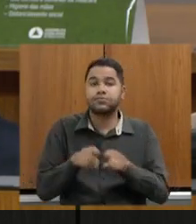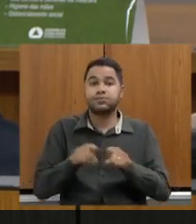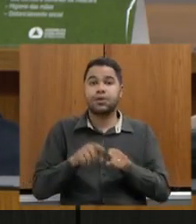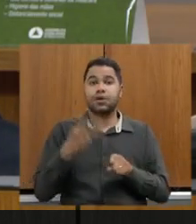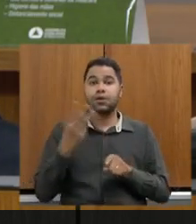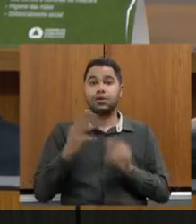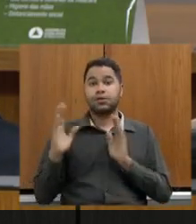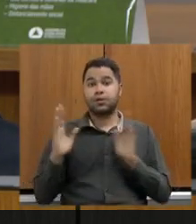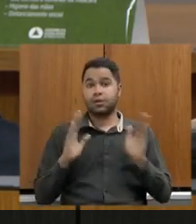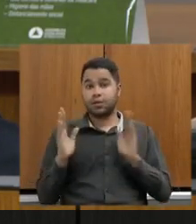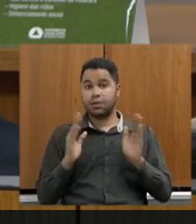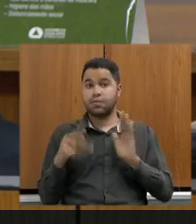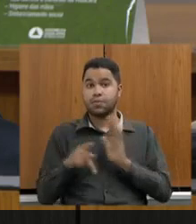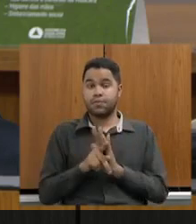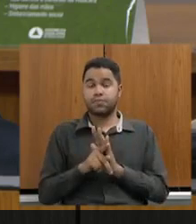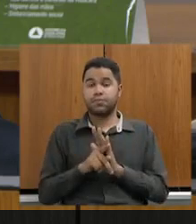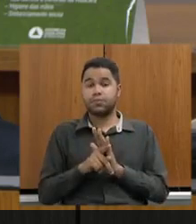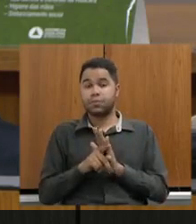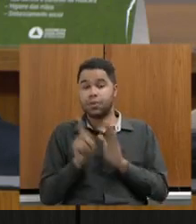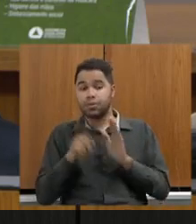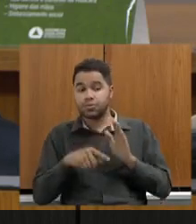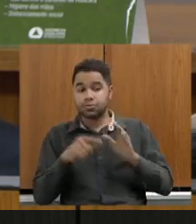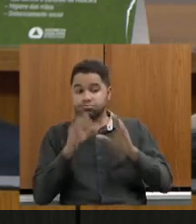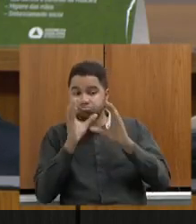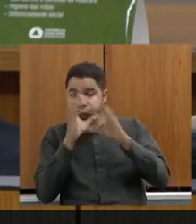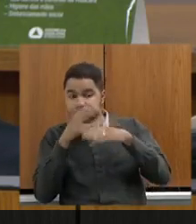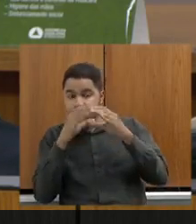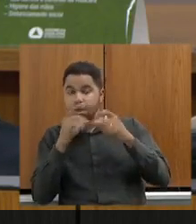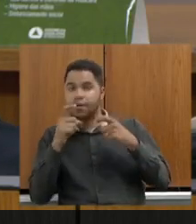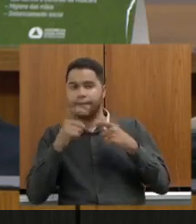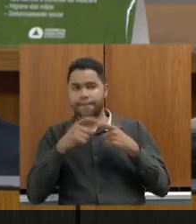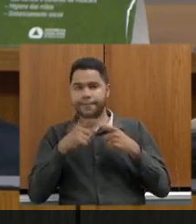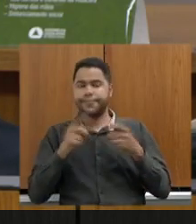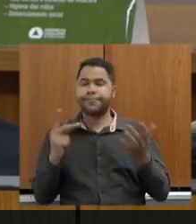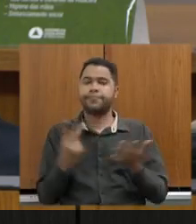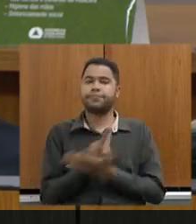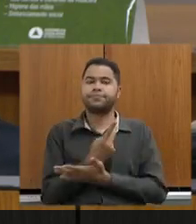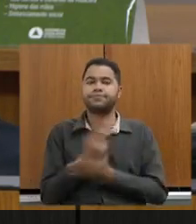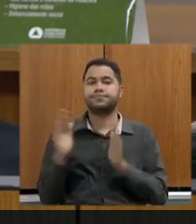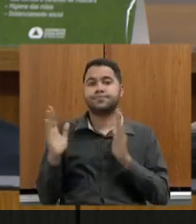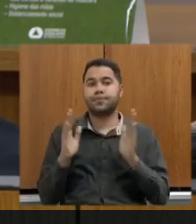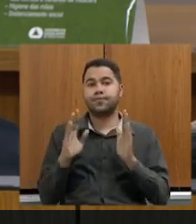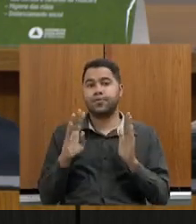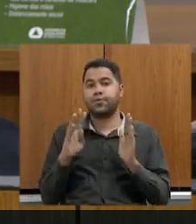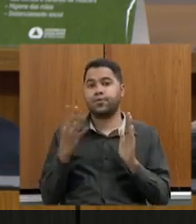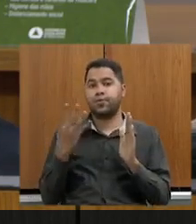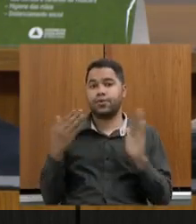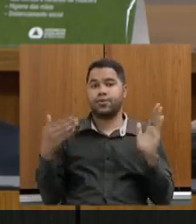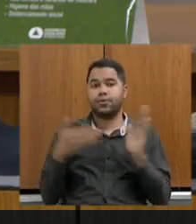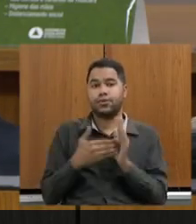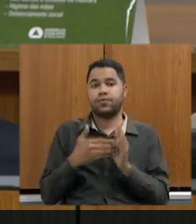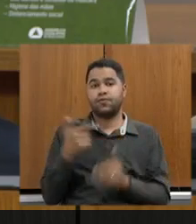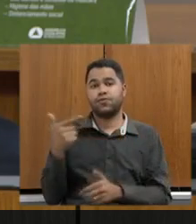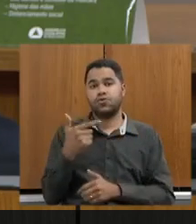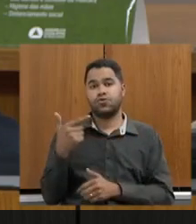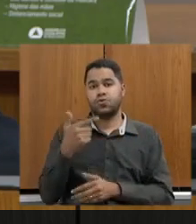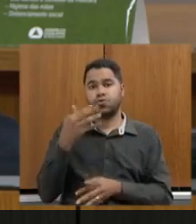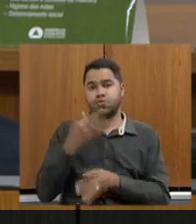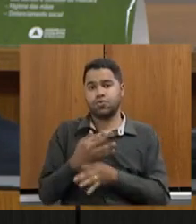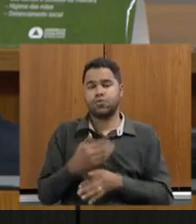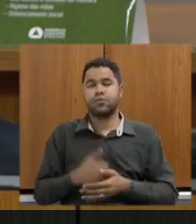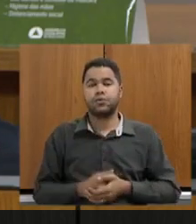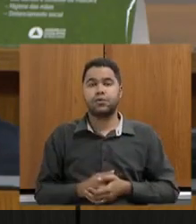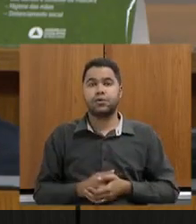terceira etapa a etapa do exame médico então esse esse e que ocorrerá no período de 4 a 22 de julho